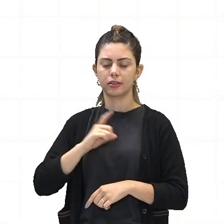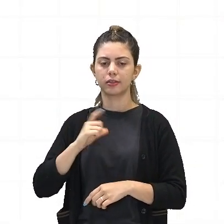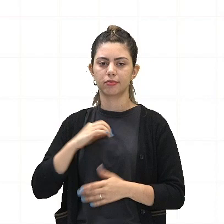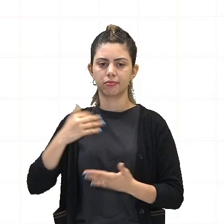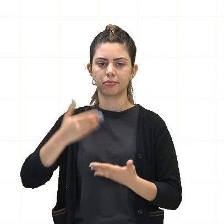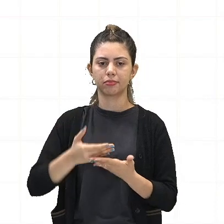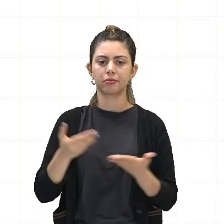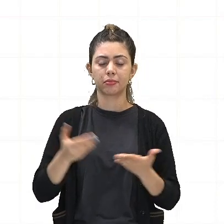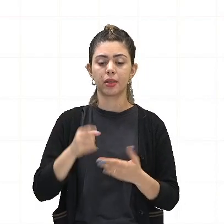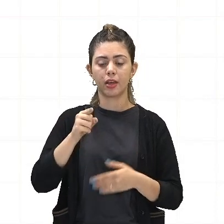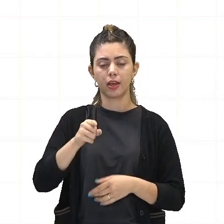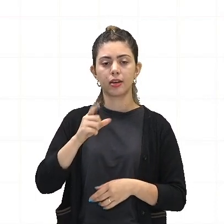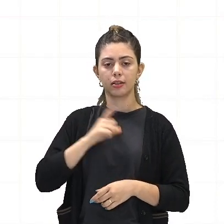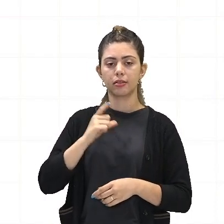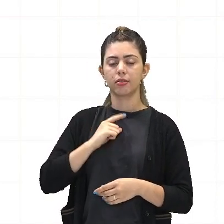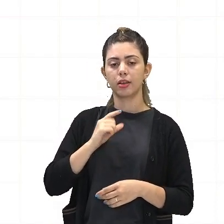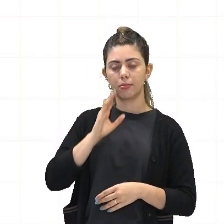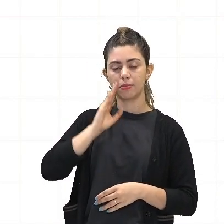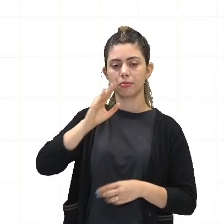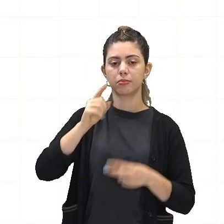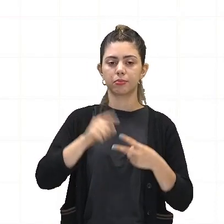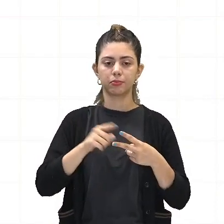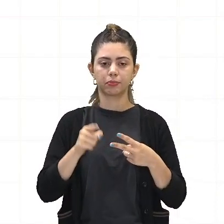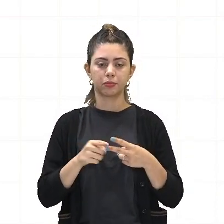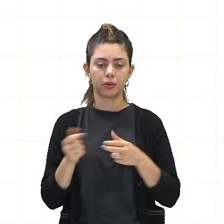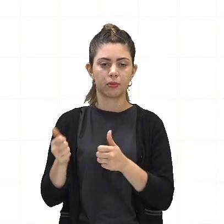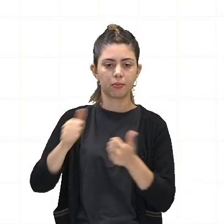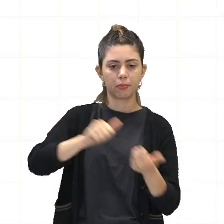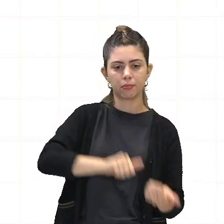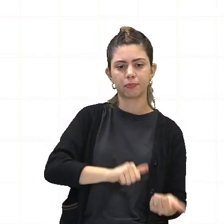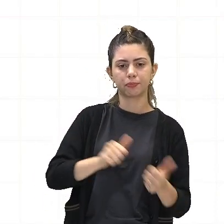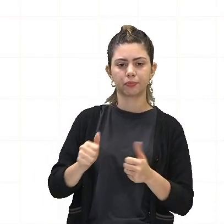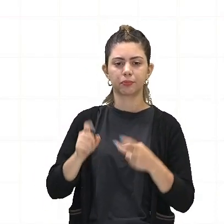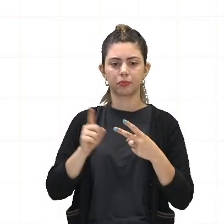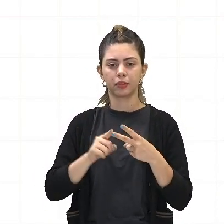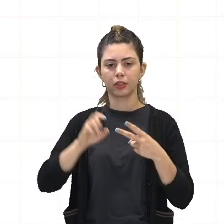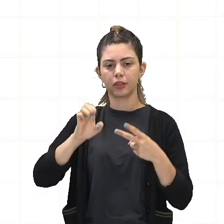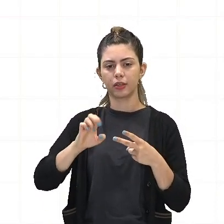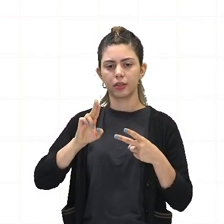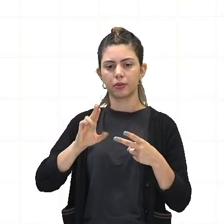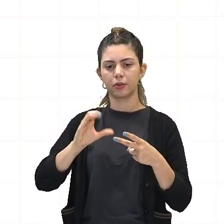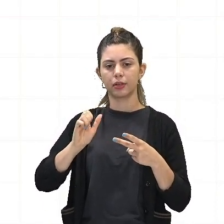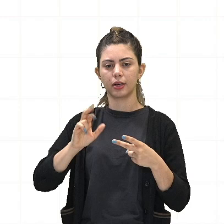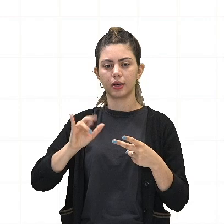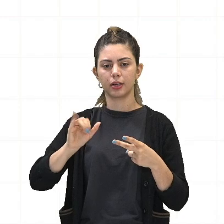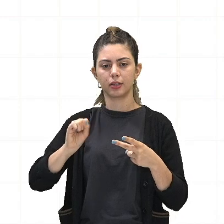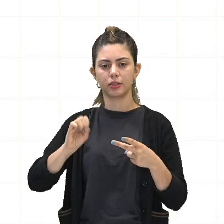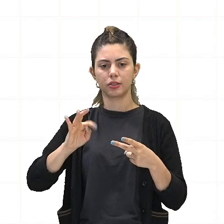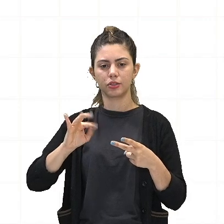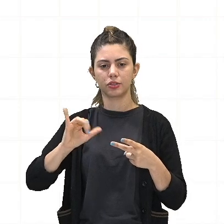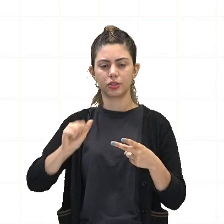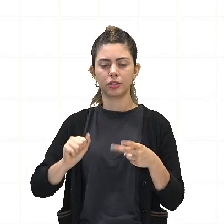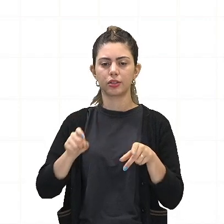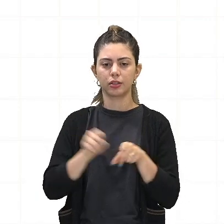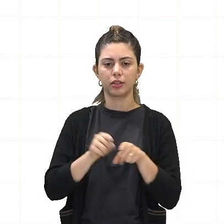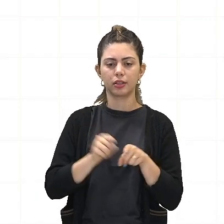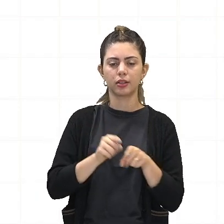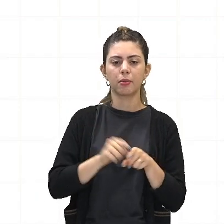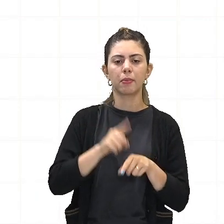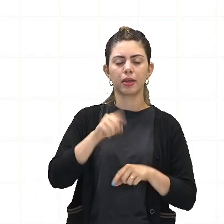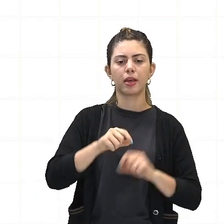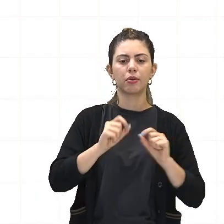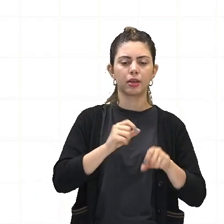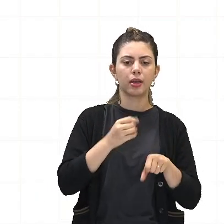na Inglaterra permanece assim nos dias atuais. Vamos ver agora o que o rei Henrique